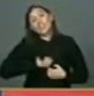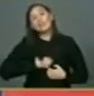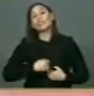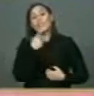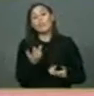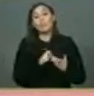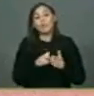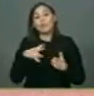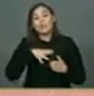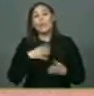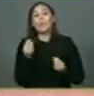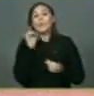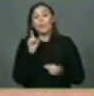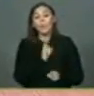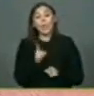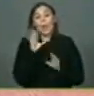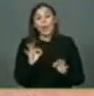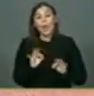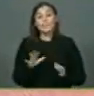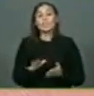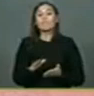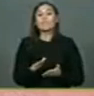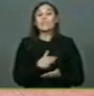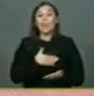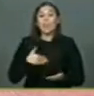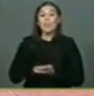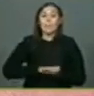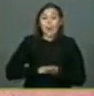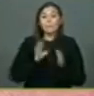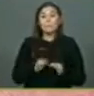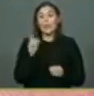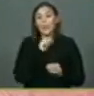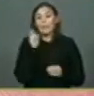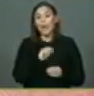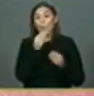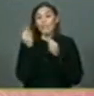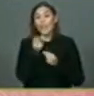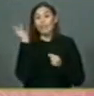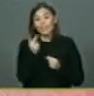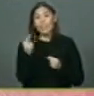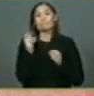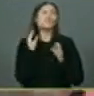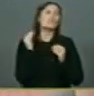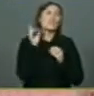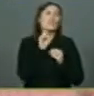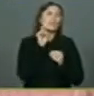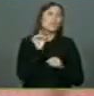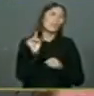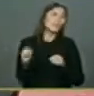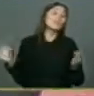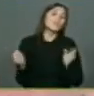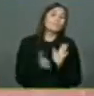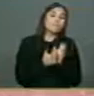esse é um passo muito importante. Os cuidados de saúde primários, claro, podem ser a alavanca de um ganho de qualidade em saúde enorme. E isto, de